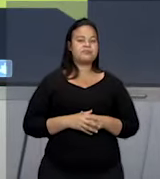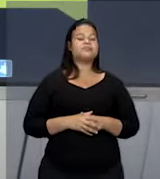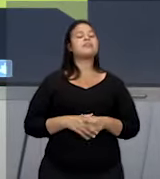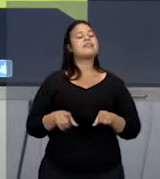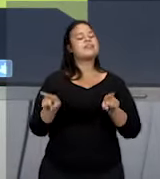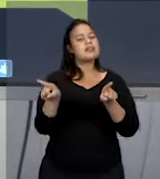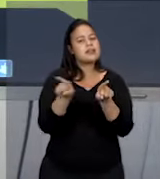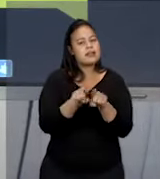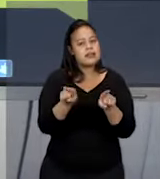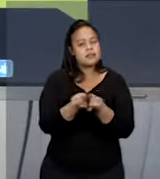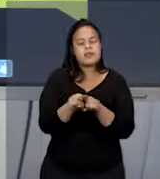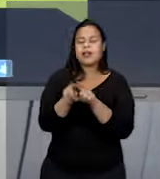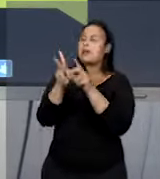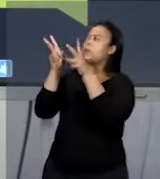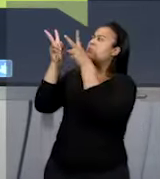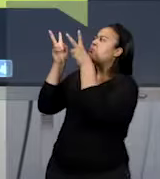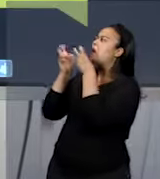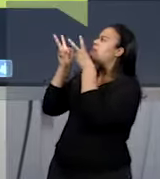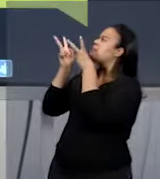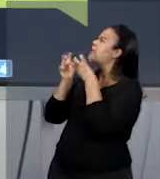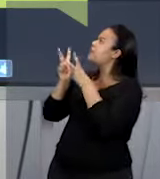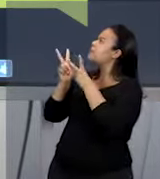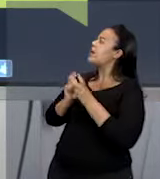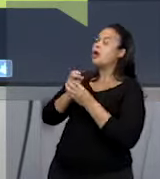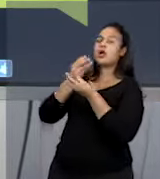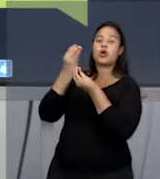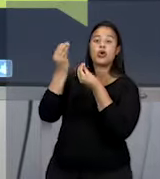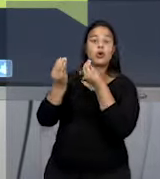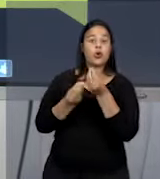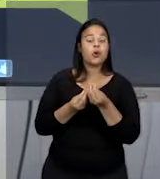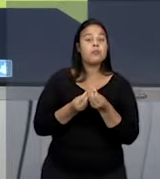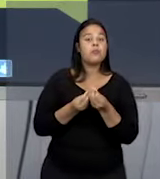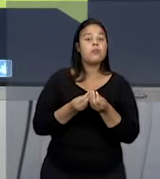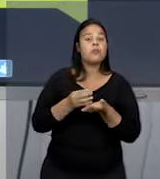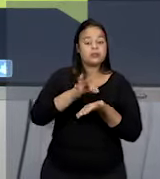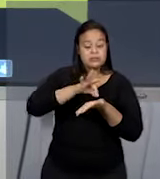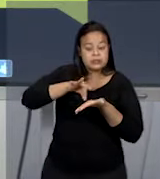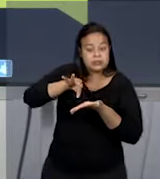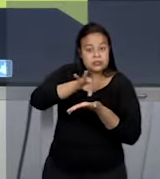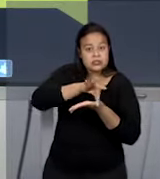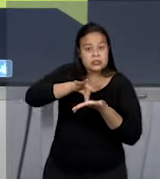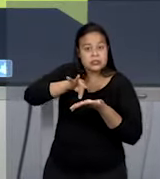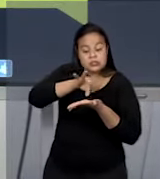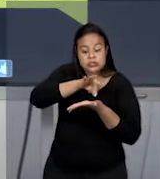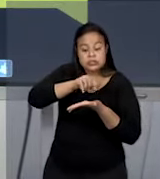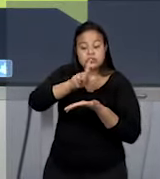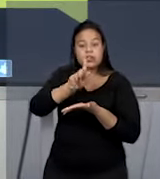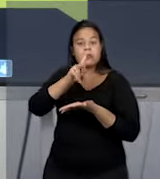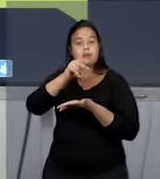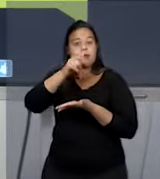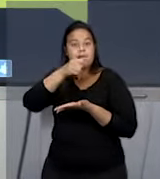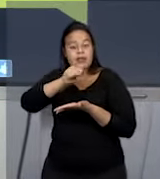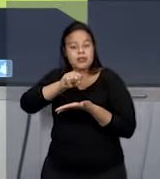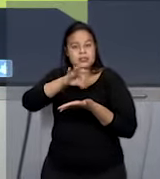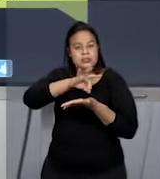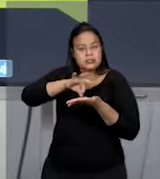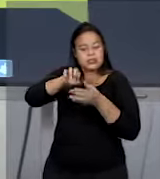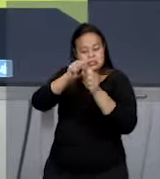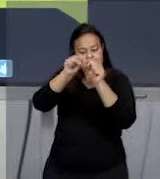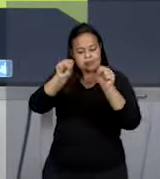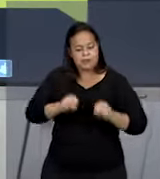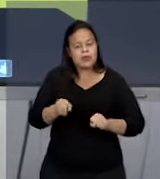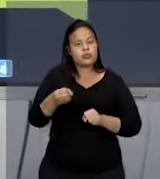Nós também vimos como funciona o GPS. O GPS é um sistema novo